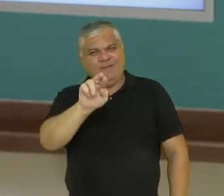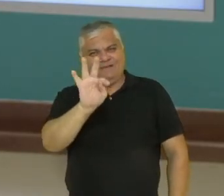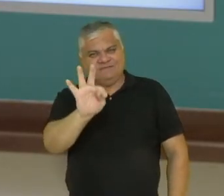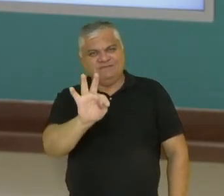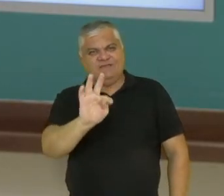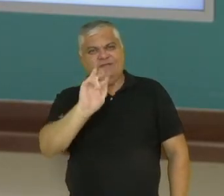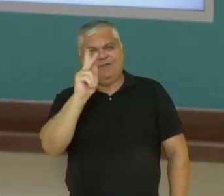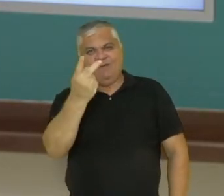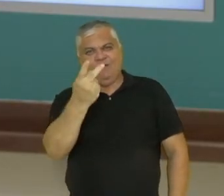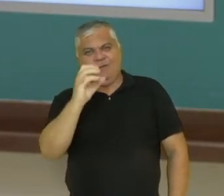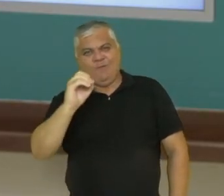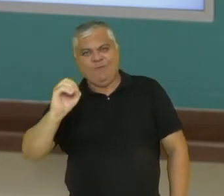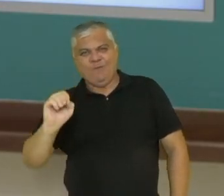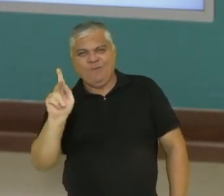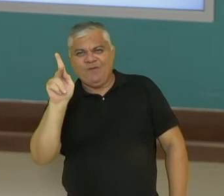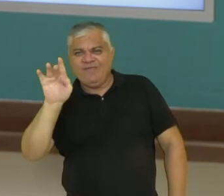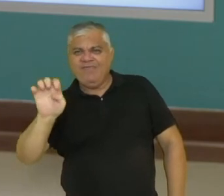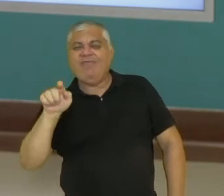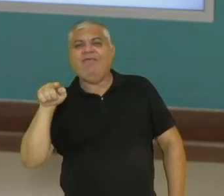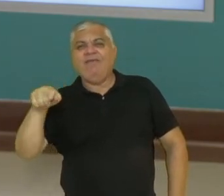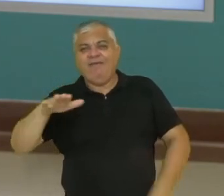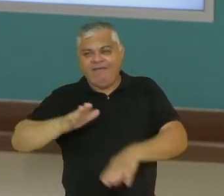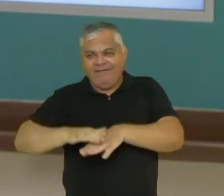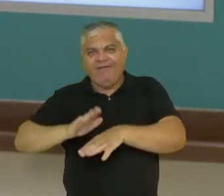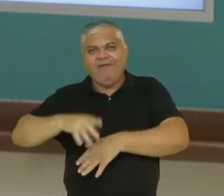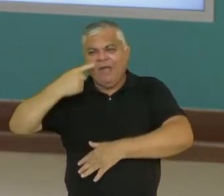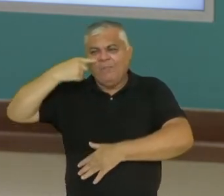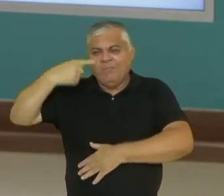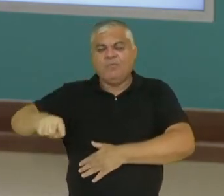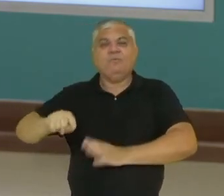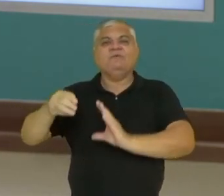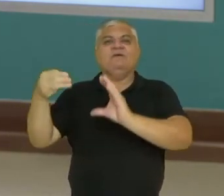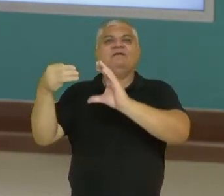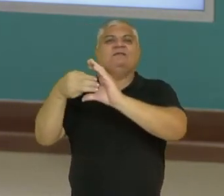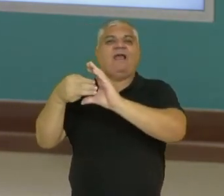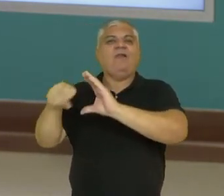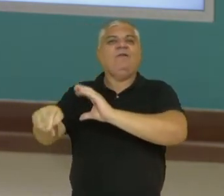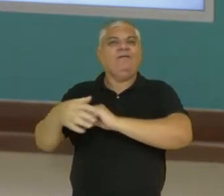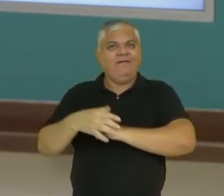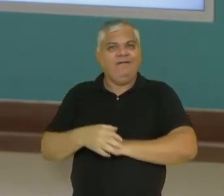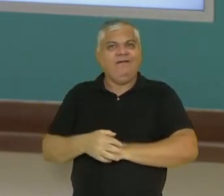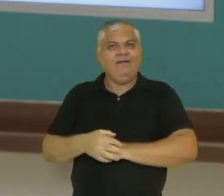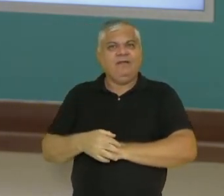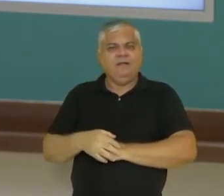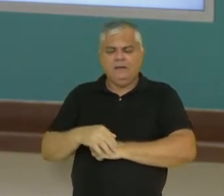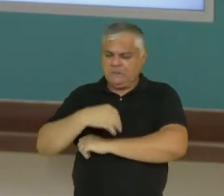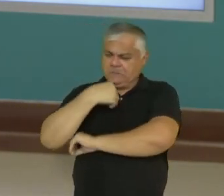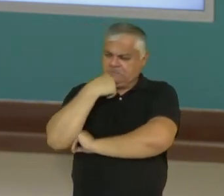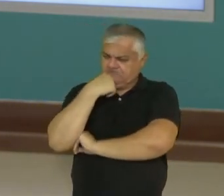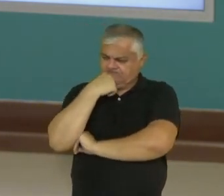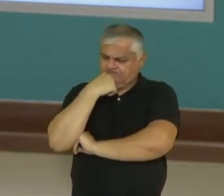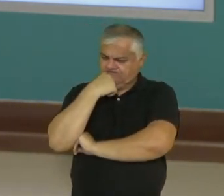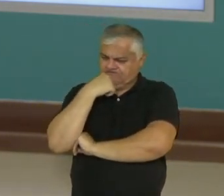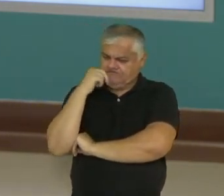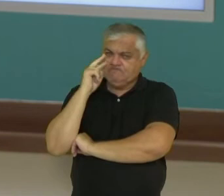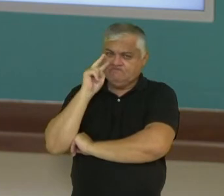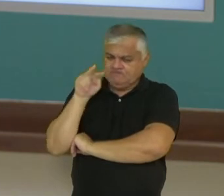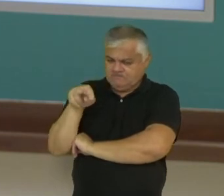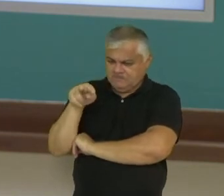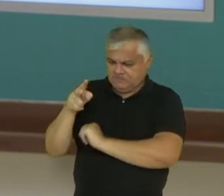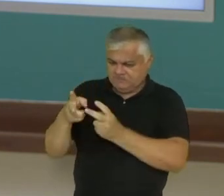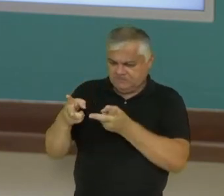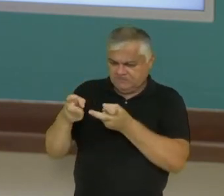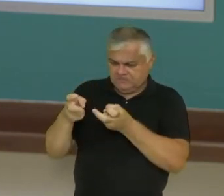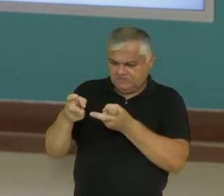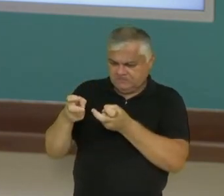ele foi quem descobriu a célula a partir da observação que ele fez